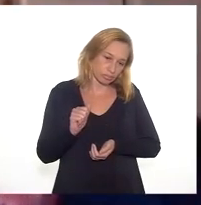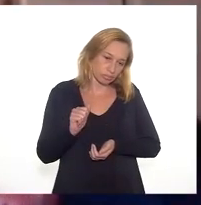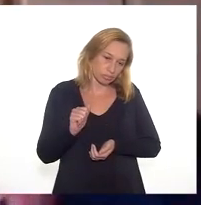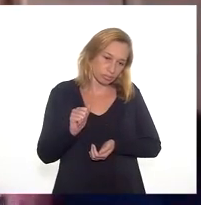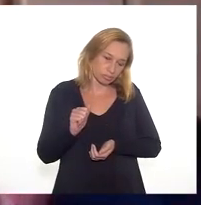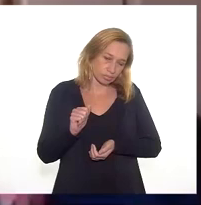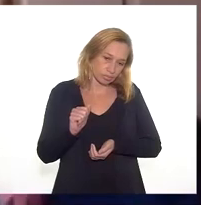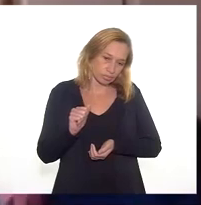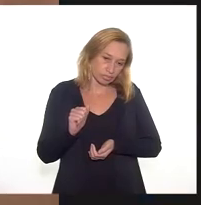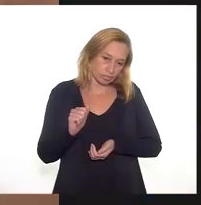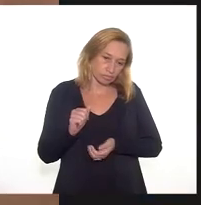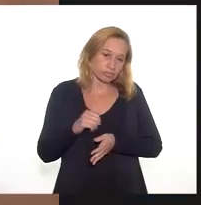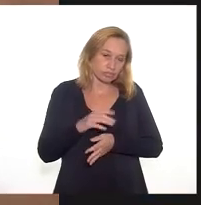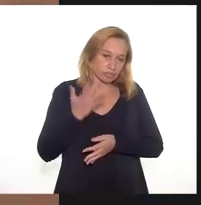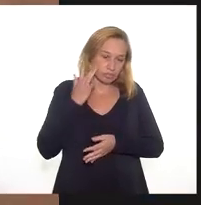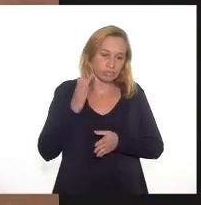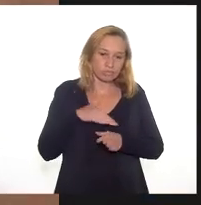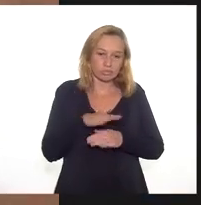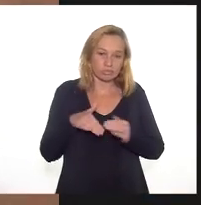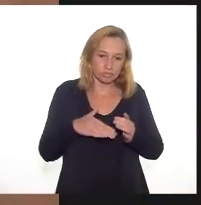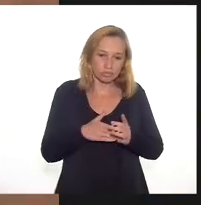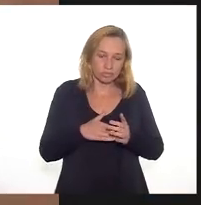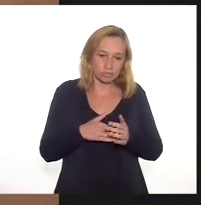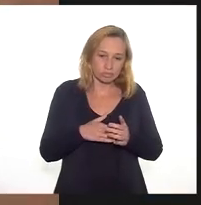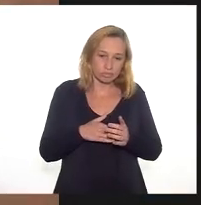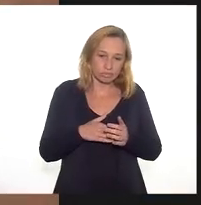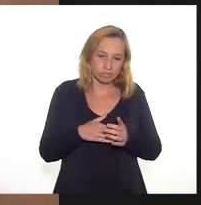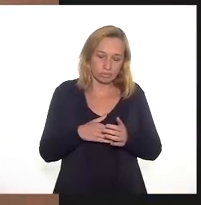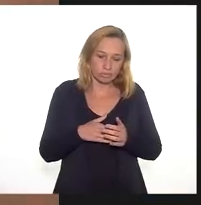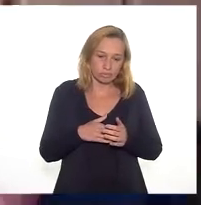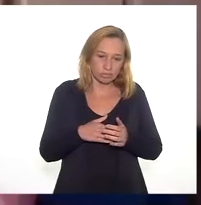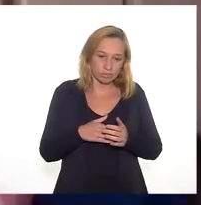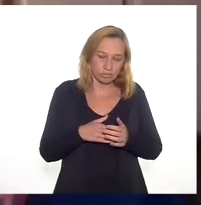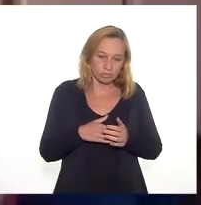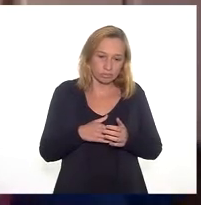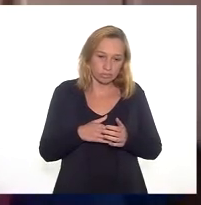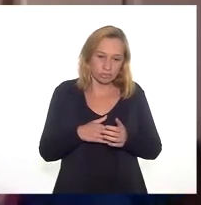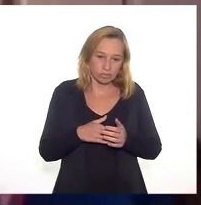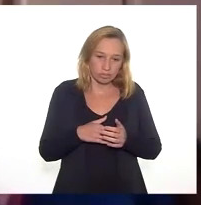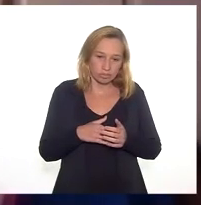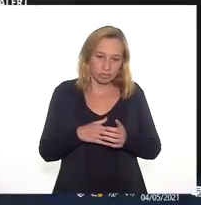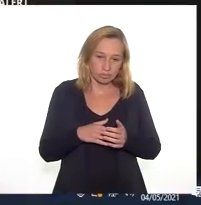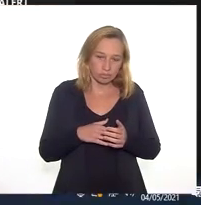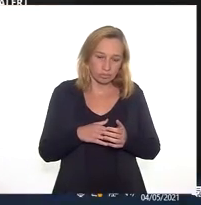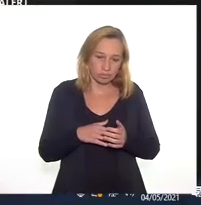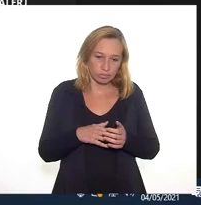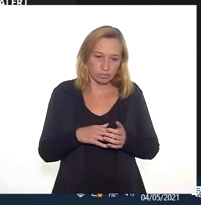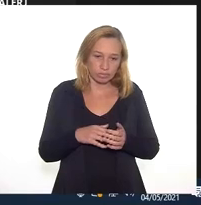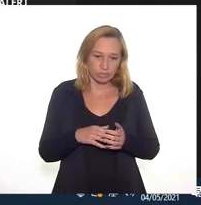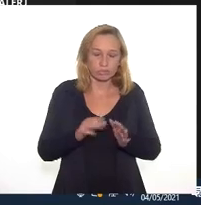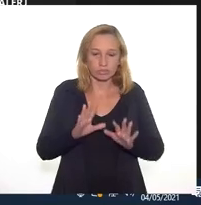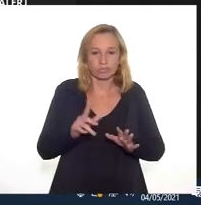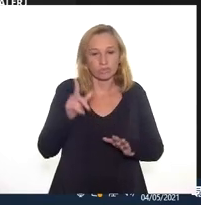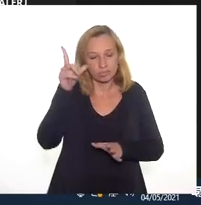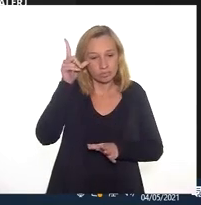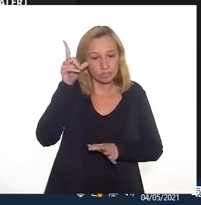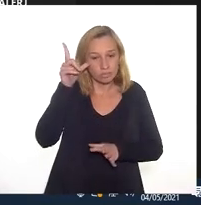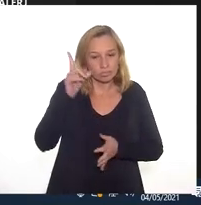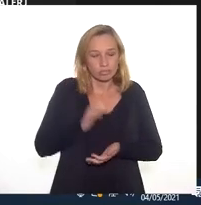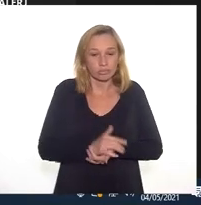A Célia falou que topa. Eu acho que todo mundo topa. Desculpa, presidente. Eu acho que todo mundo topa. É verdade. Lucinha, você tem que ver...